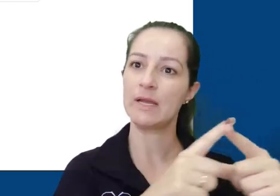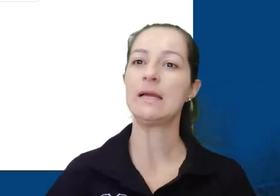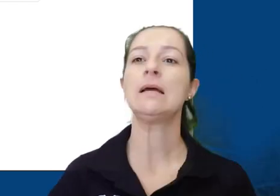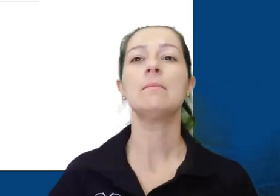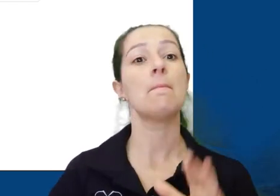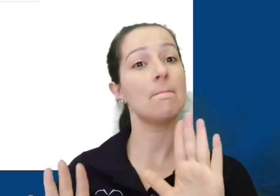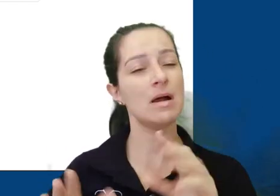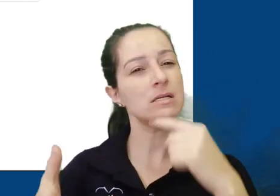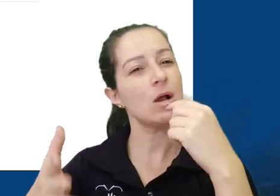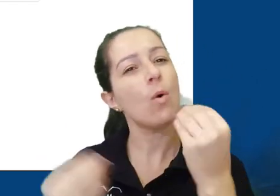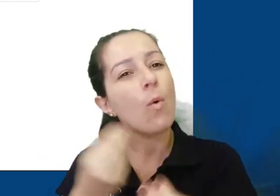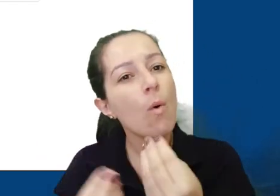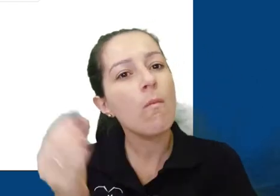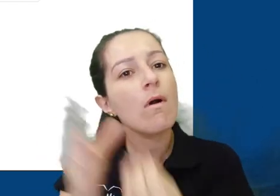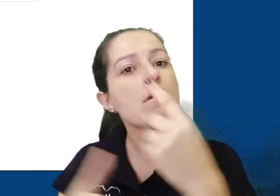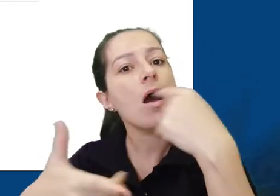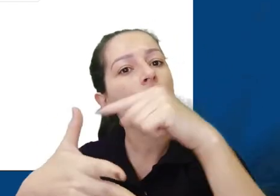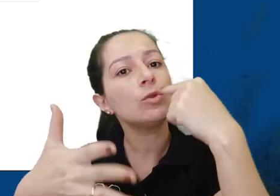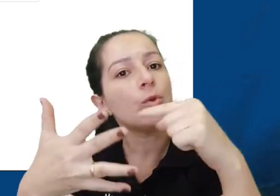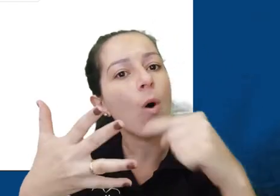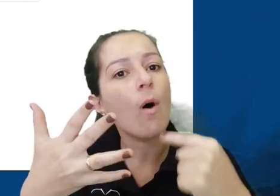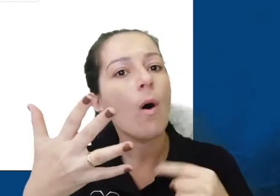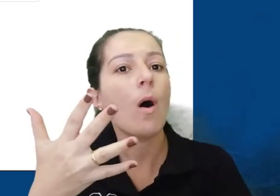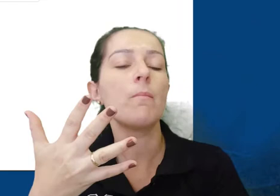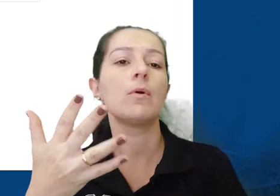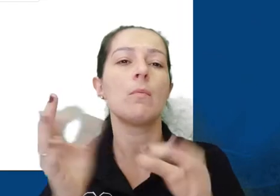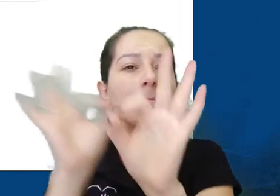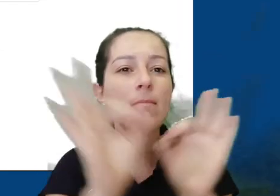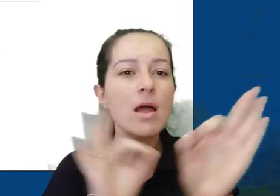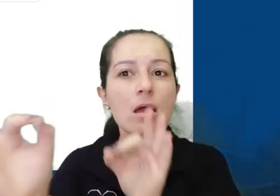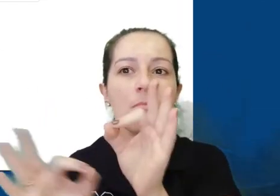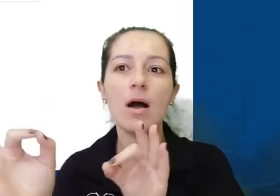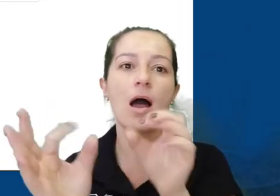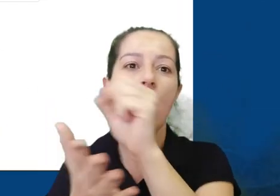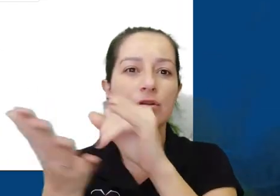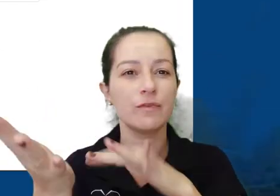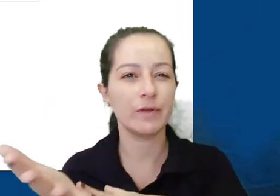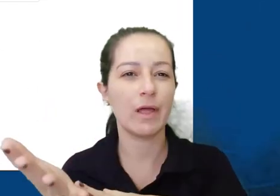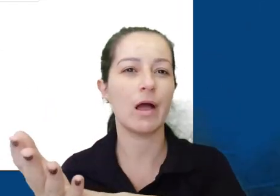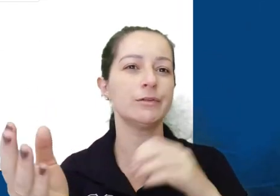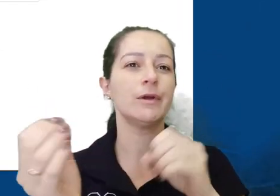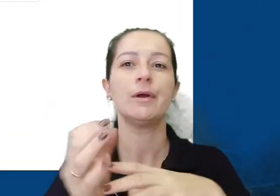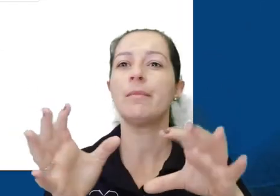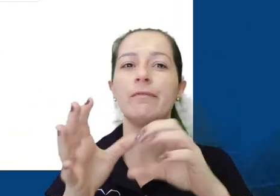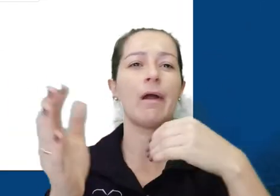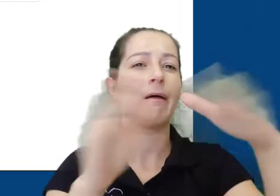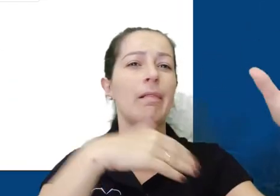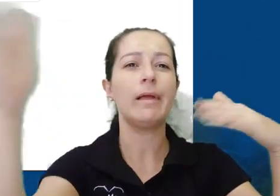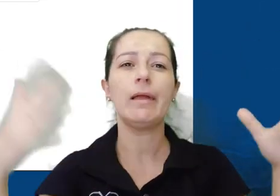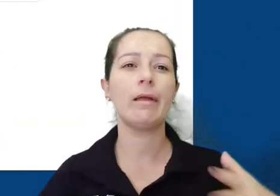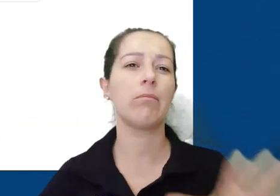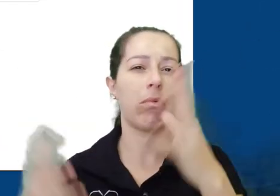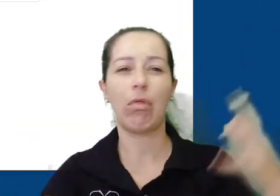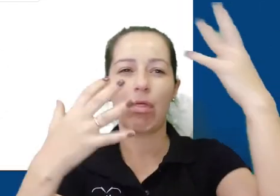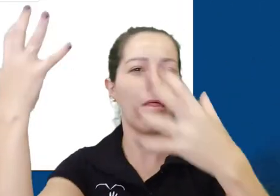tópicos pois com eles conseguimos criar uma base de organização para que todas as outras opções de atividades ou materiais Não fiquem perdidas ou soltas